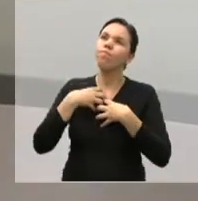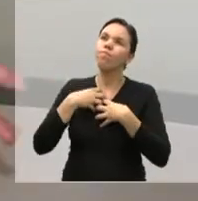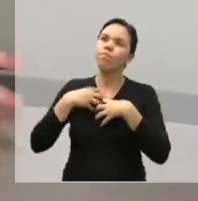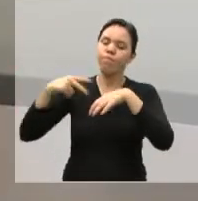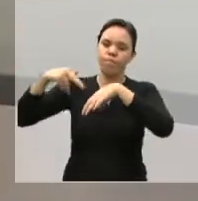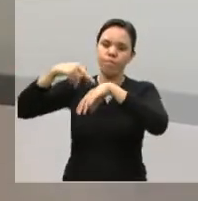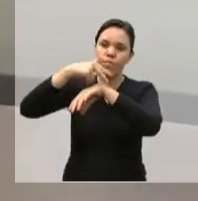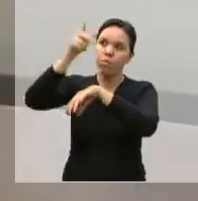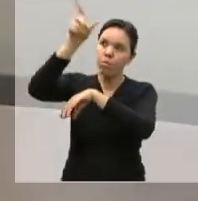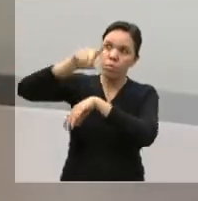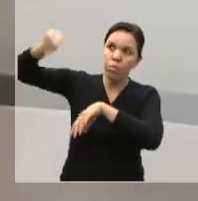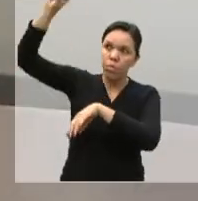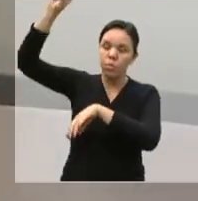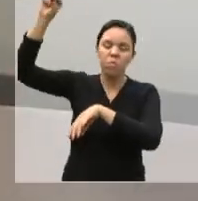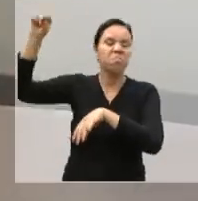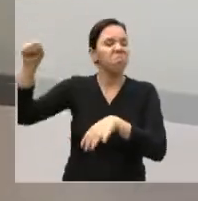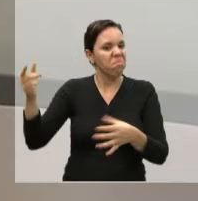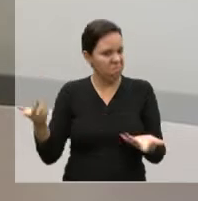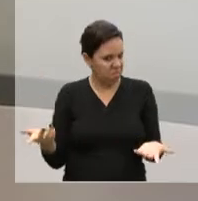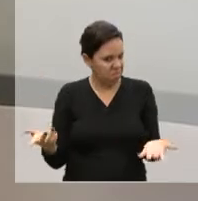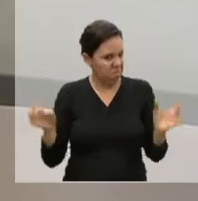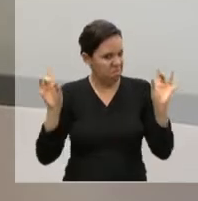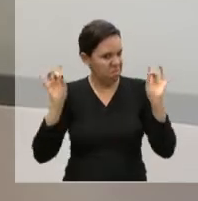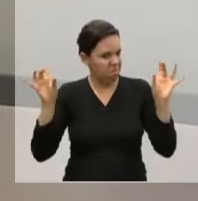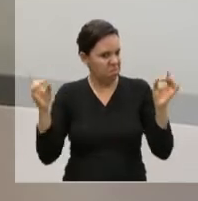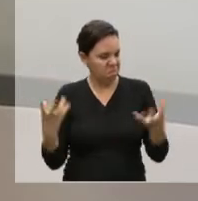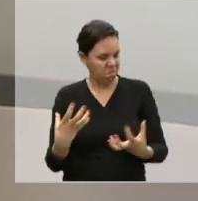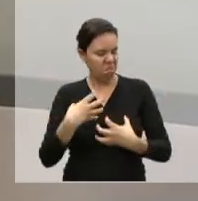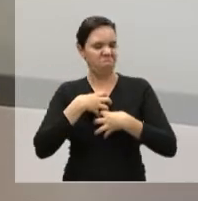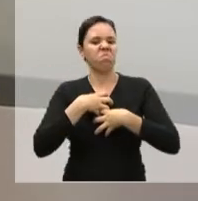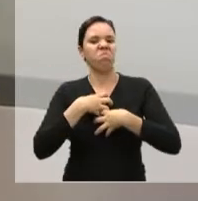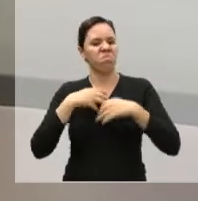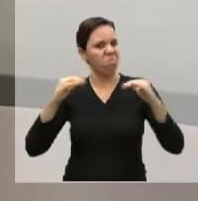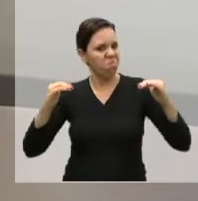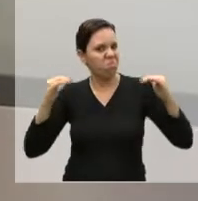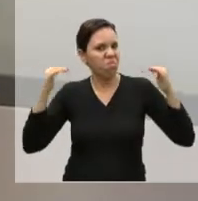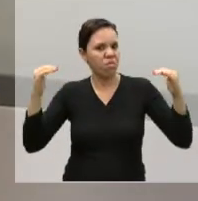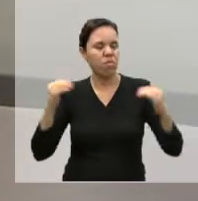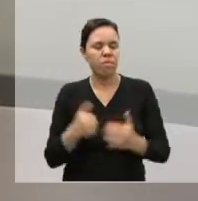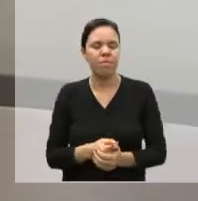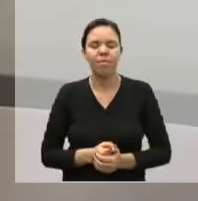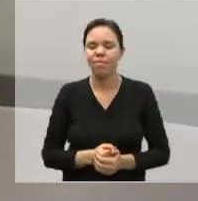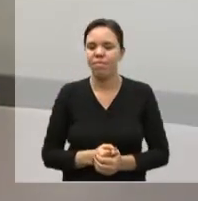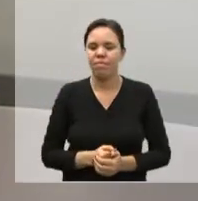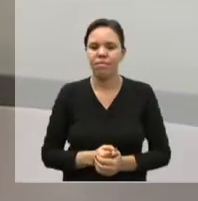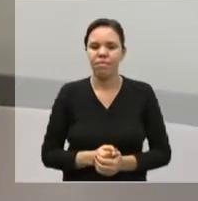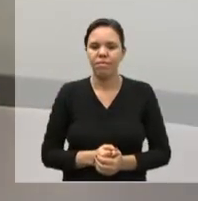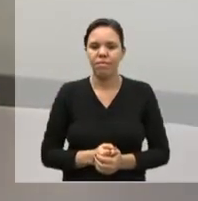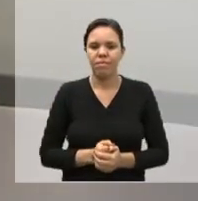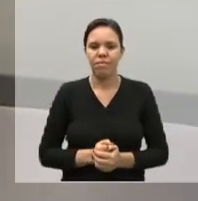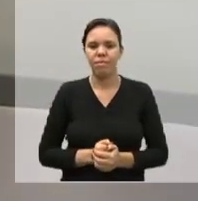estar pisando nela, realmente se sentir, assim, na Lua. Assim,